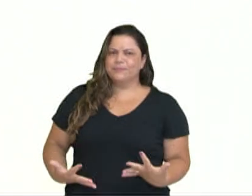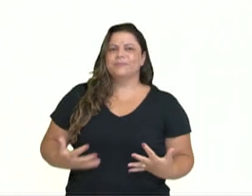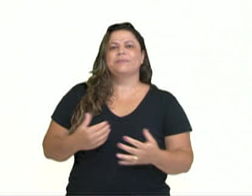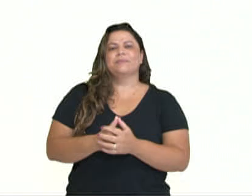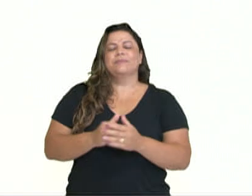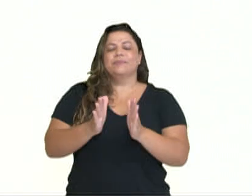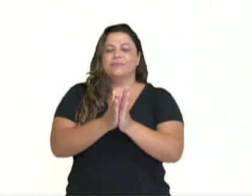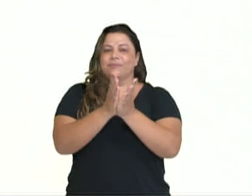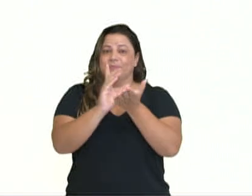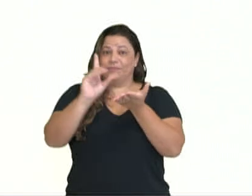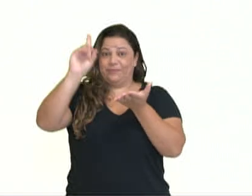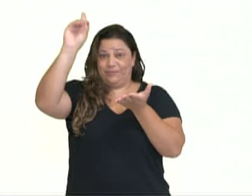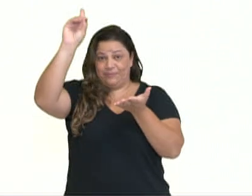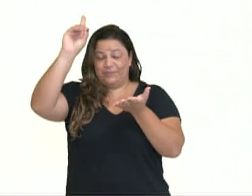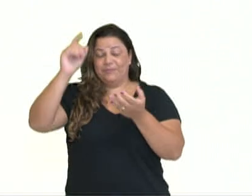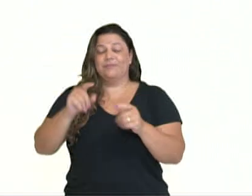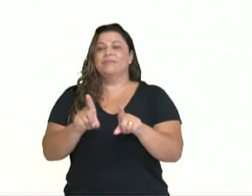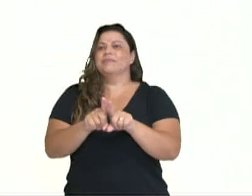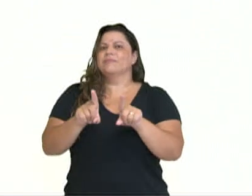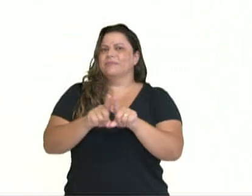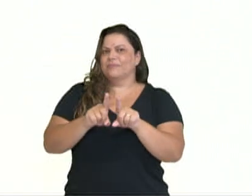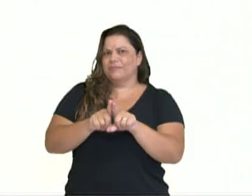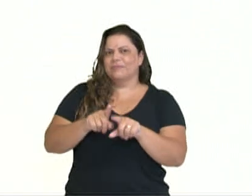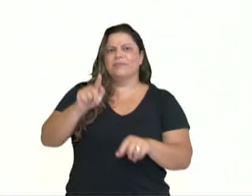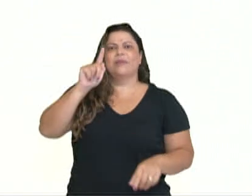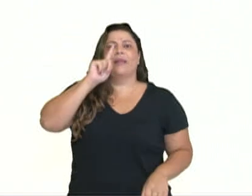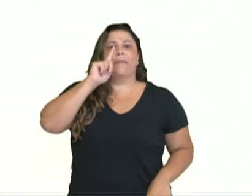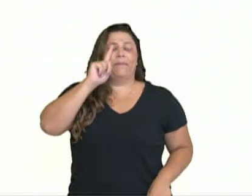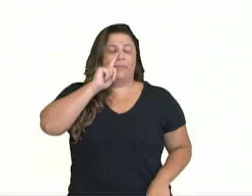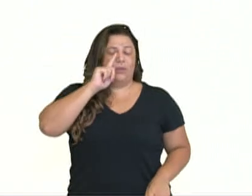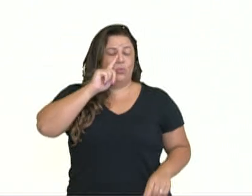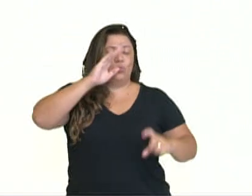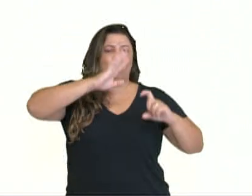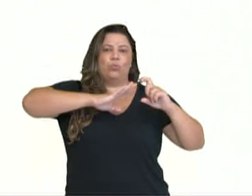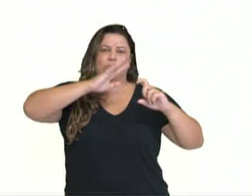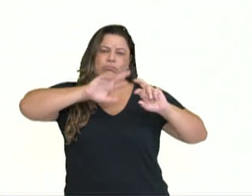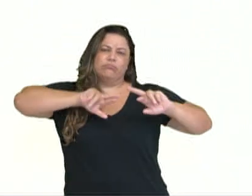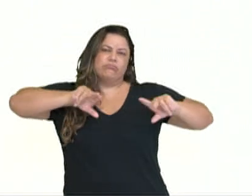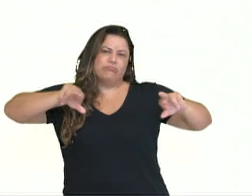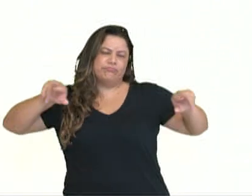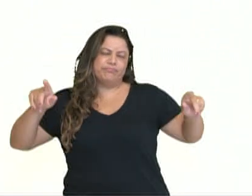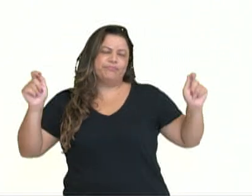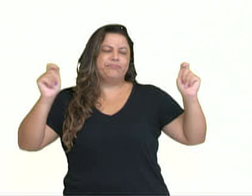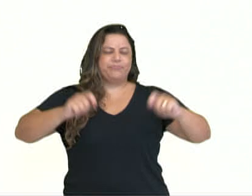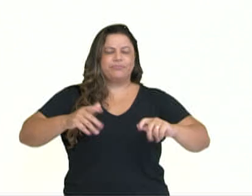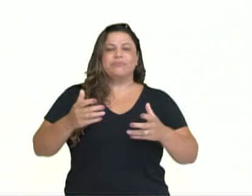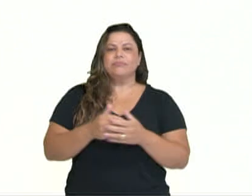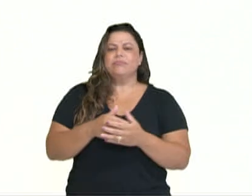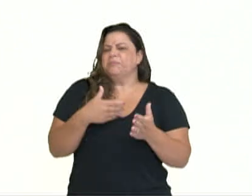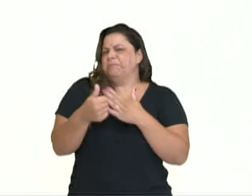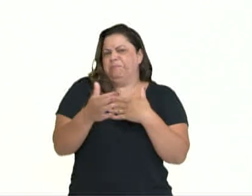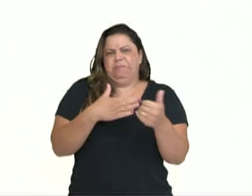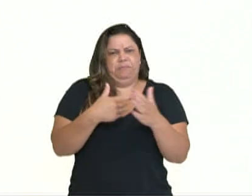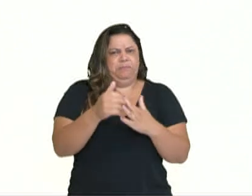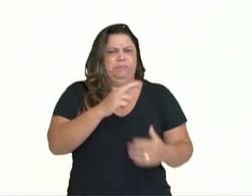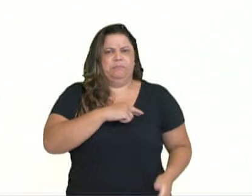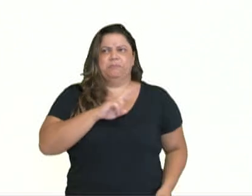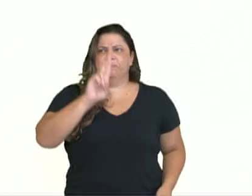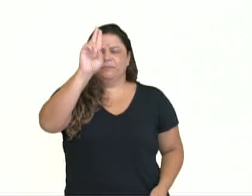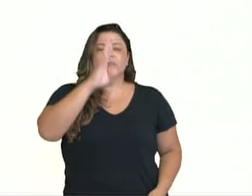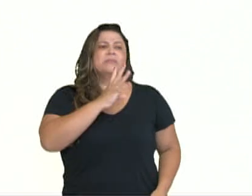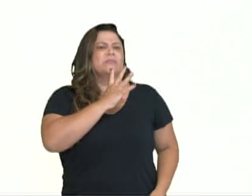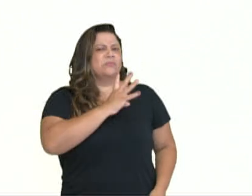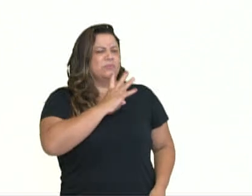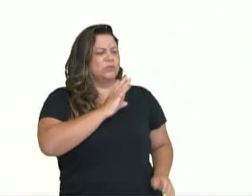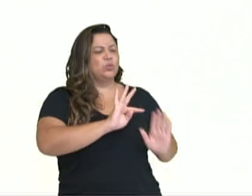passagens bíblicas e mitológicas, independente da religião de cada um. conhecer o texto clássico é